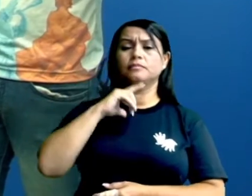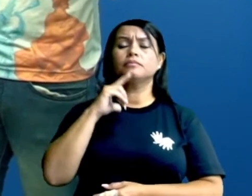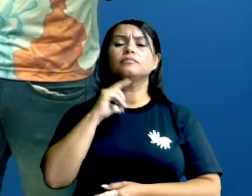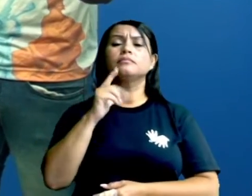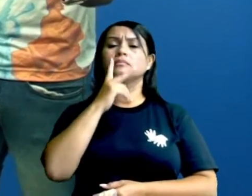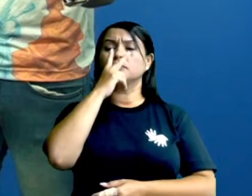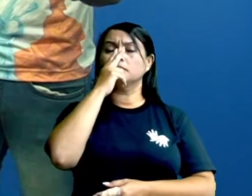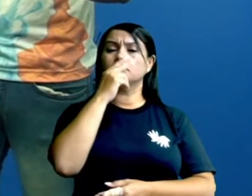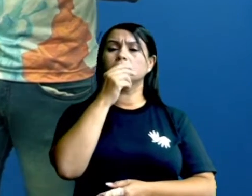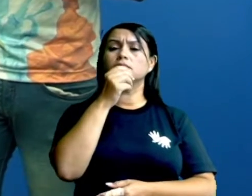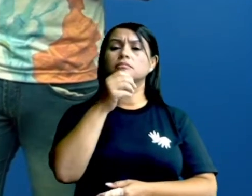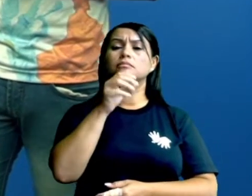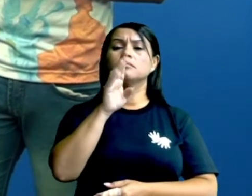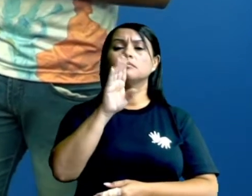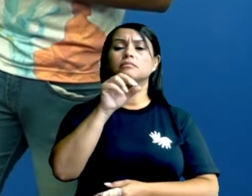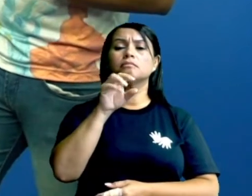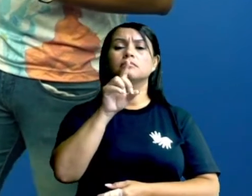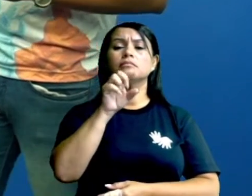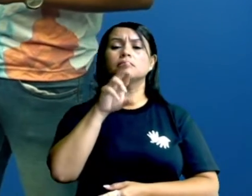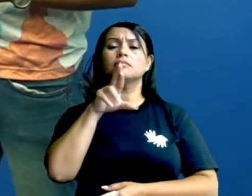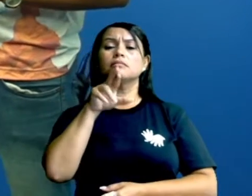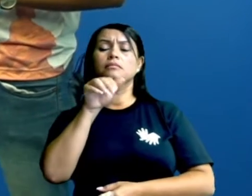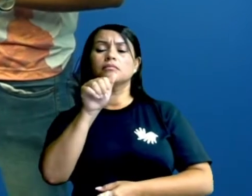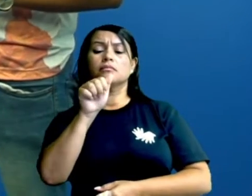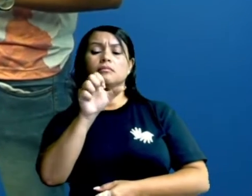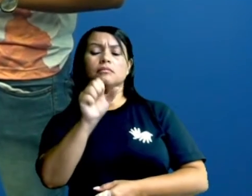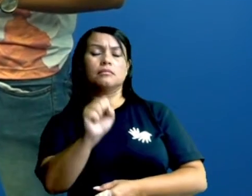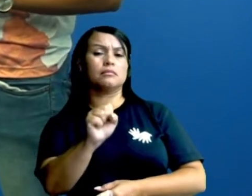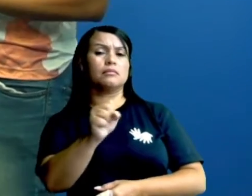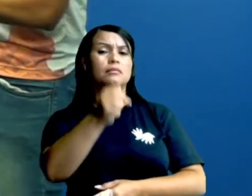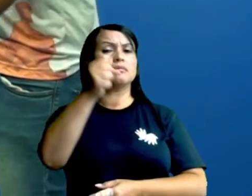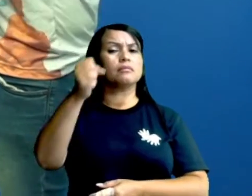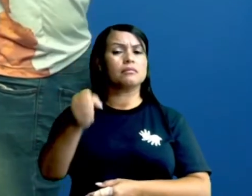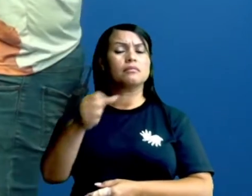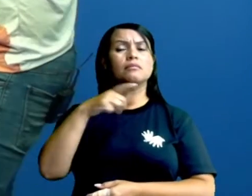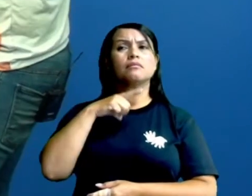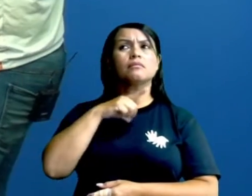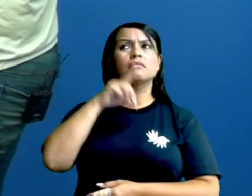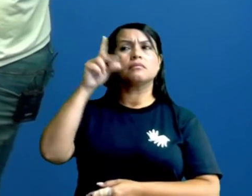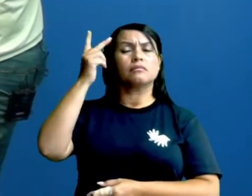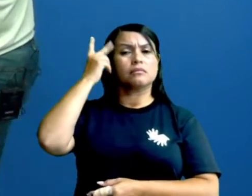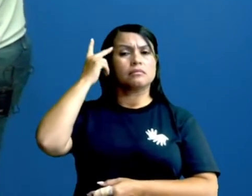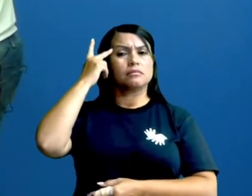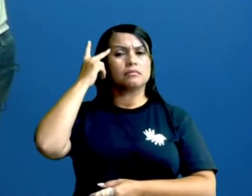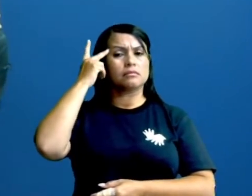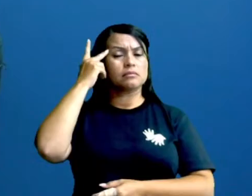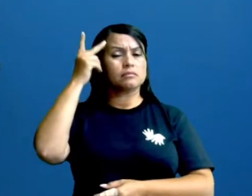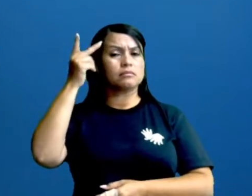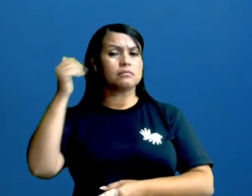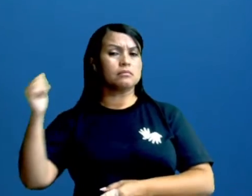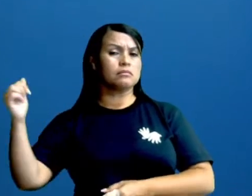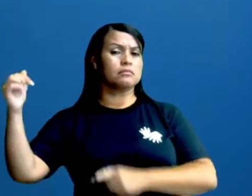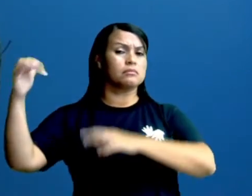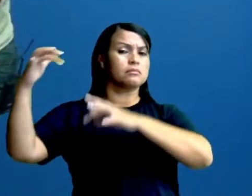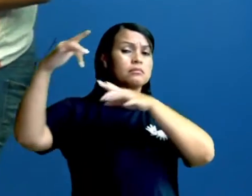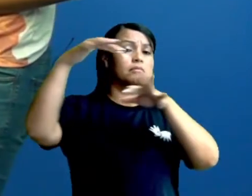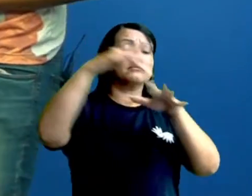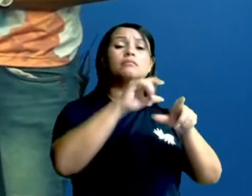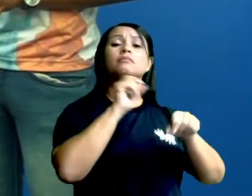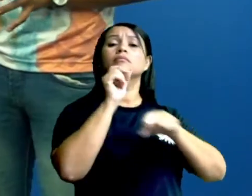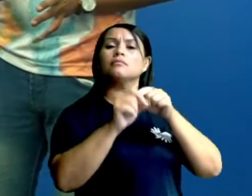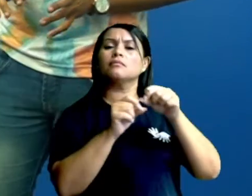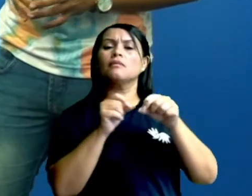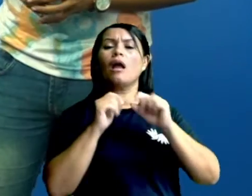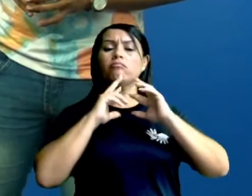eram expedições realizadas por particulares que partiam de São Paulo e a intenção dessas bandeiras ou dessas expedições era